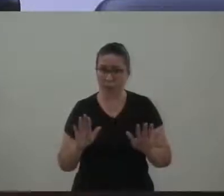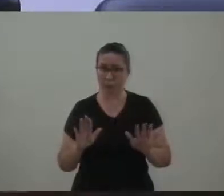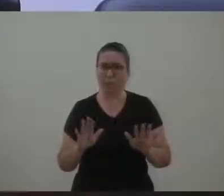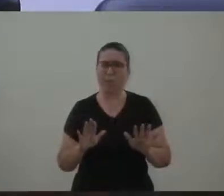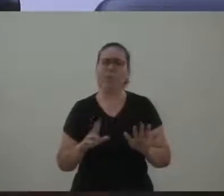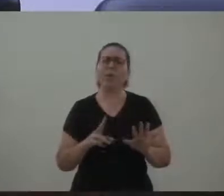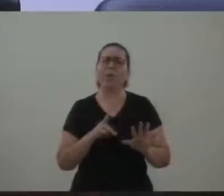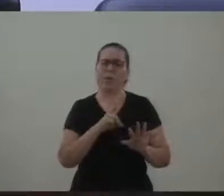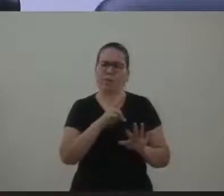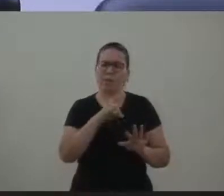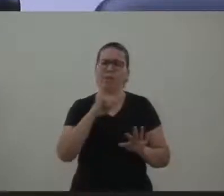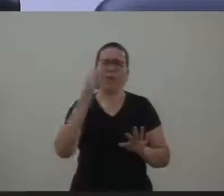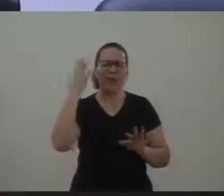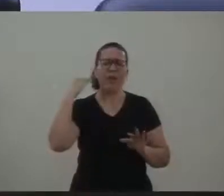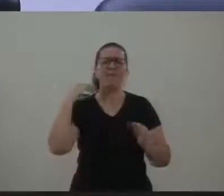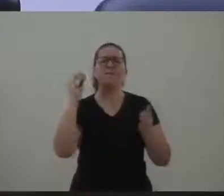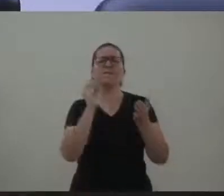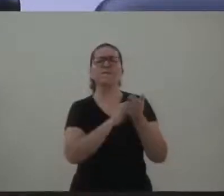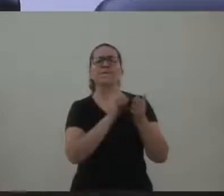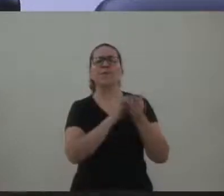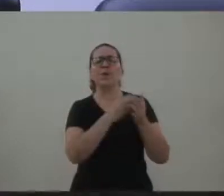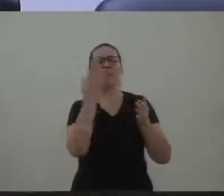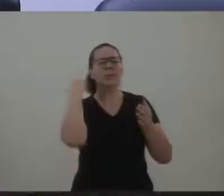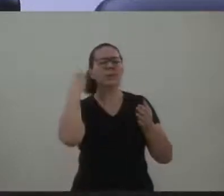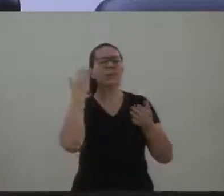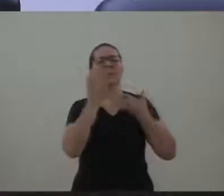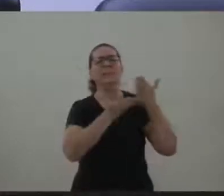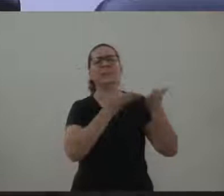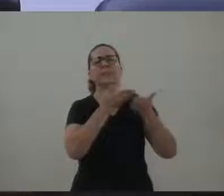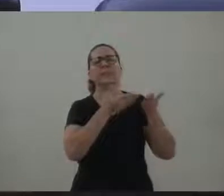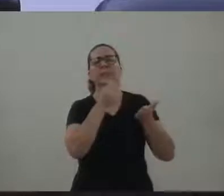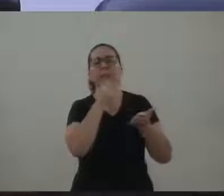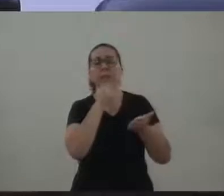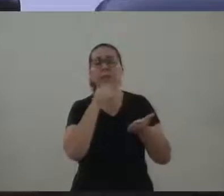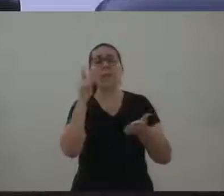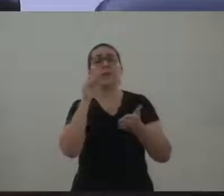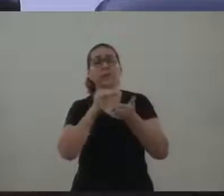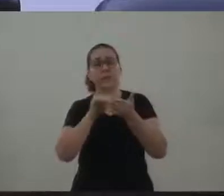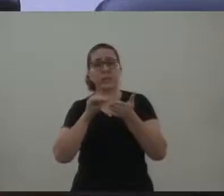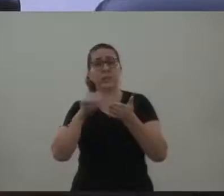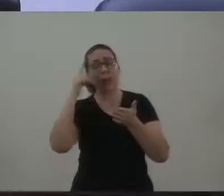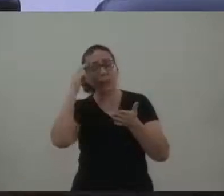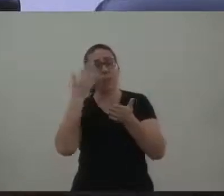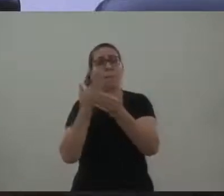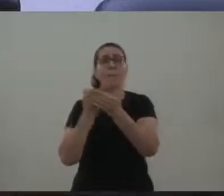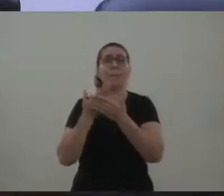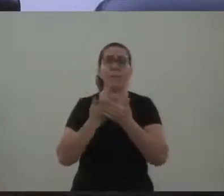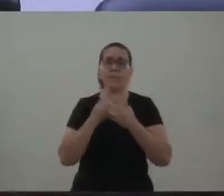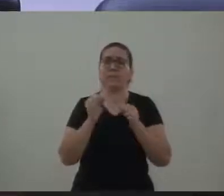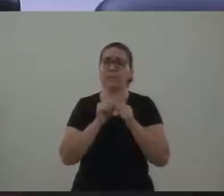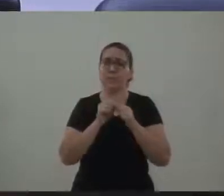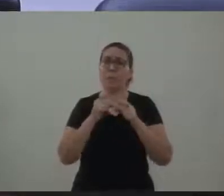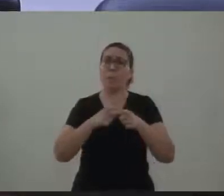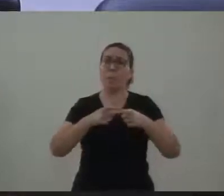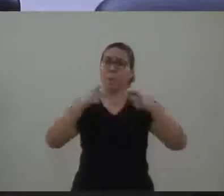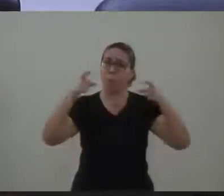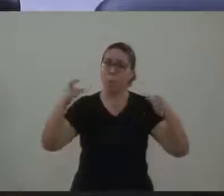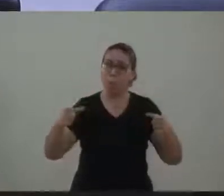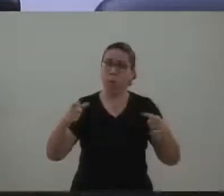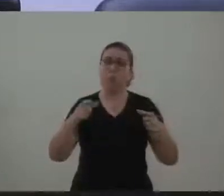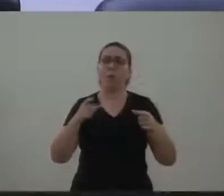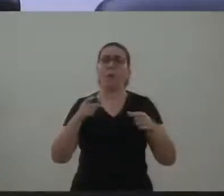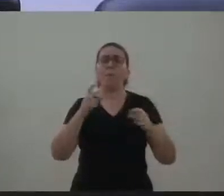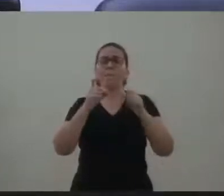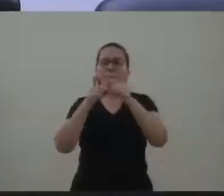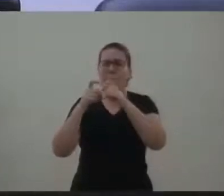várias demandas serão reprimidas. E aí, eu acho que a Secretaria tem que pensar o quê? Em mutirão, para poder